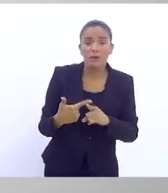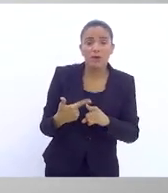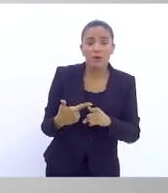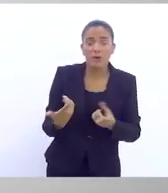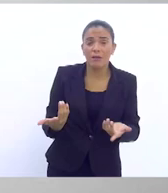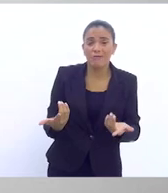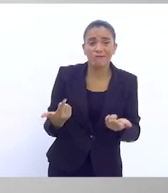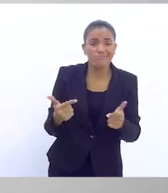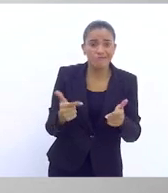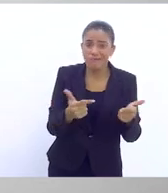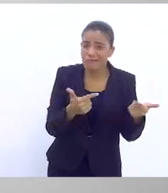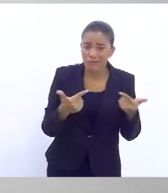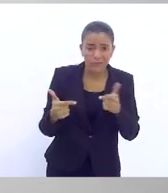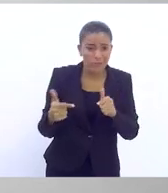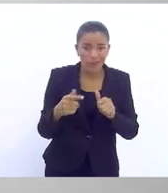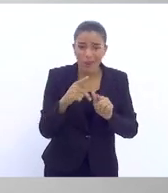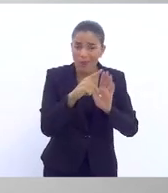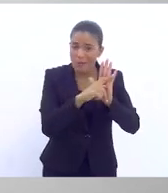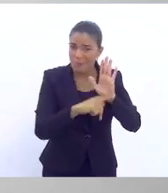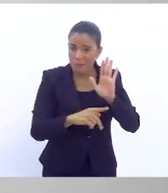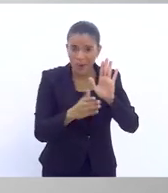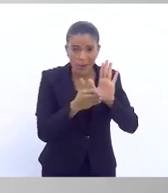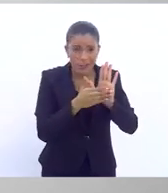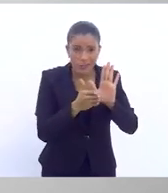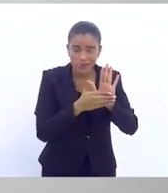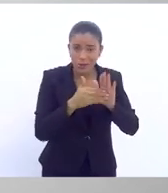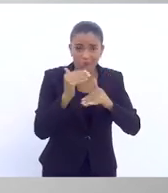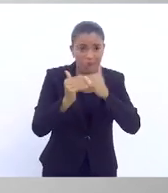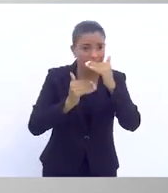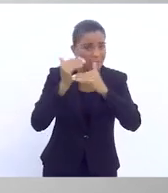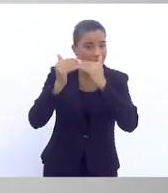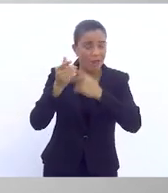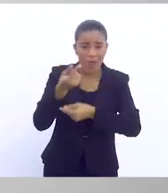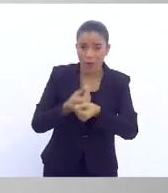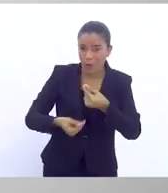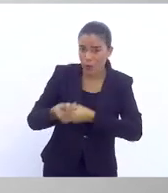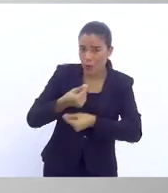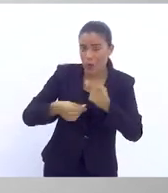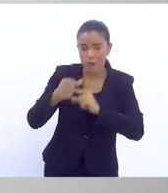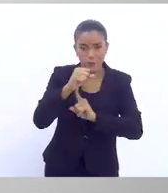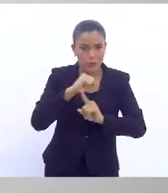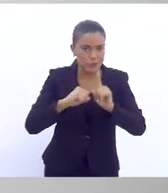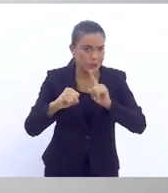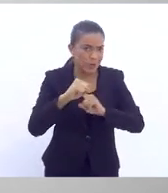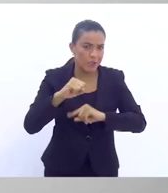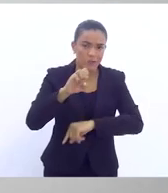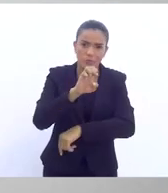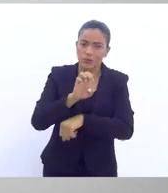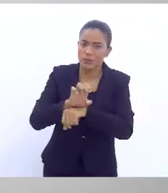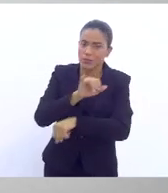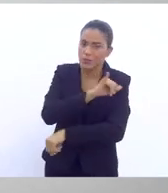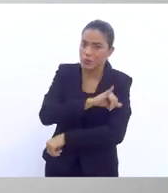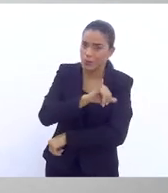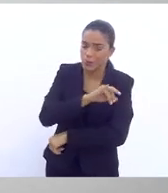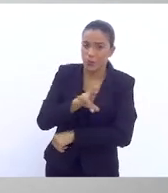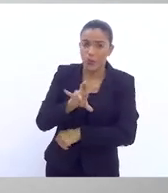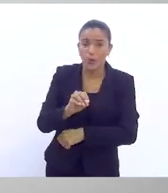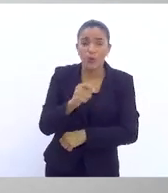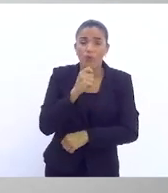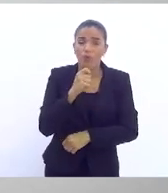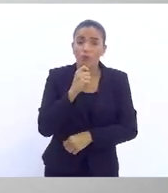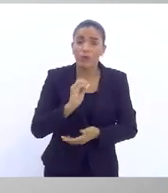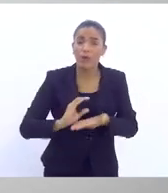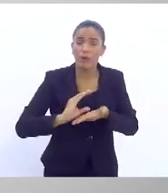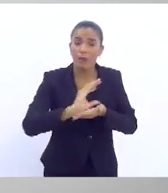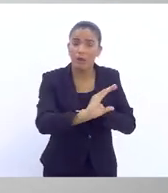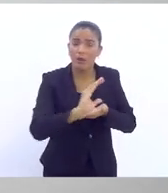haverá projeto de desenvolvimento econômico e social do Estado do Rio de Janeiro sem investimento